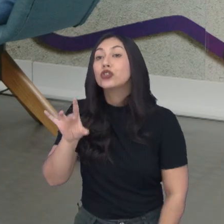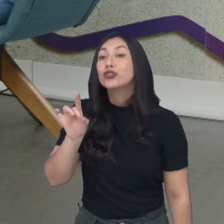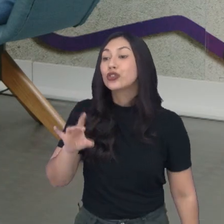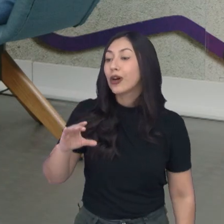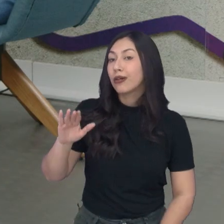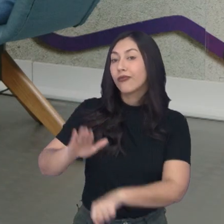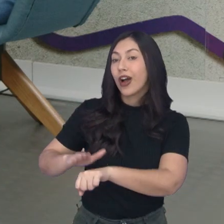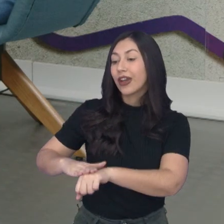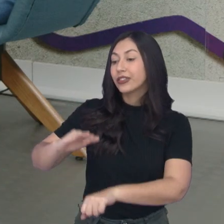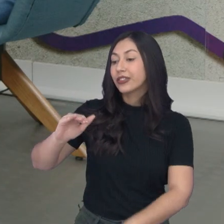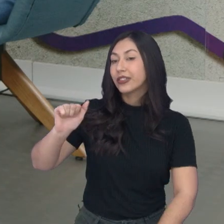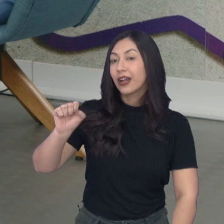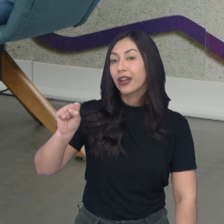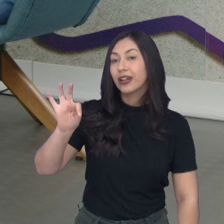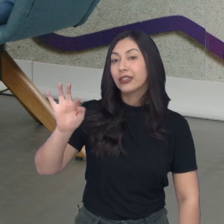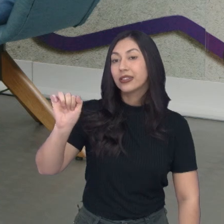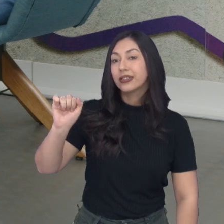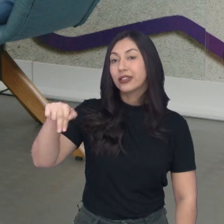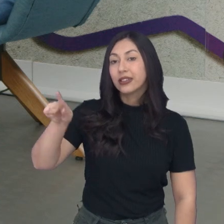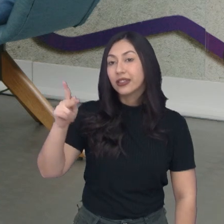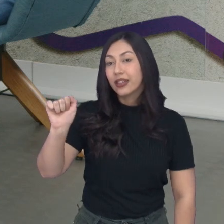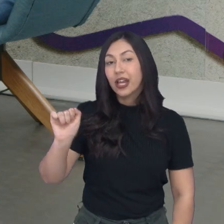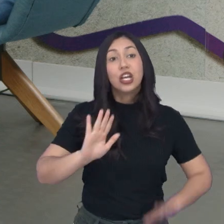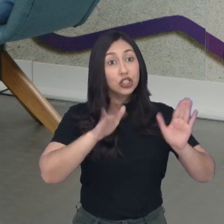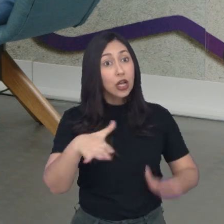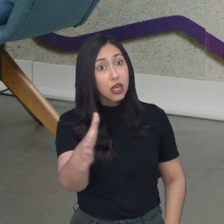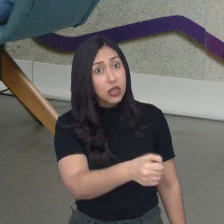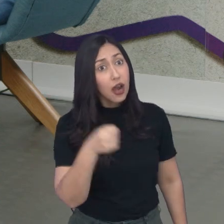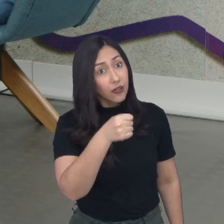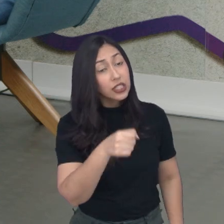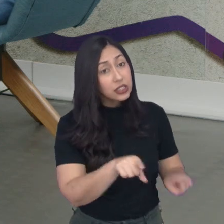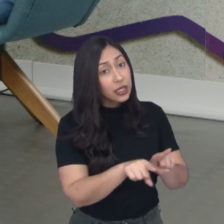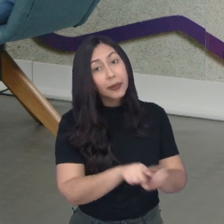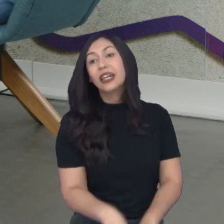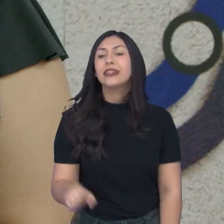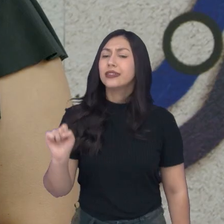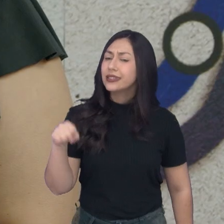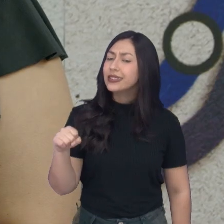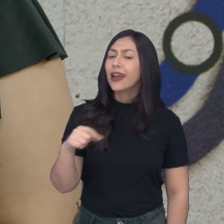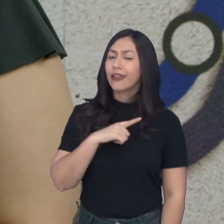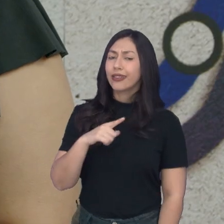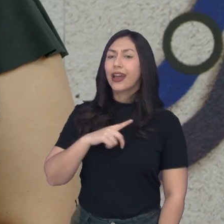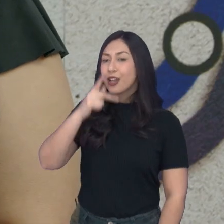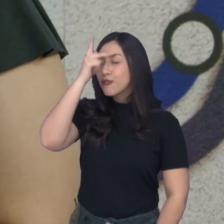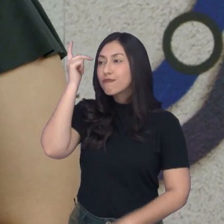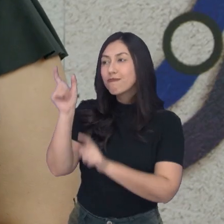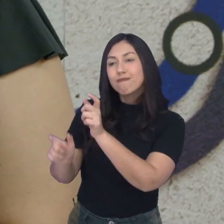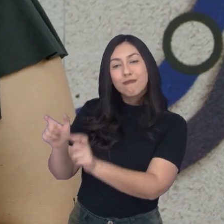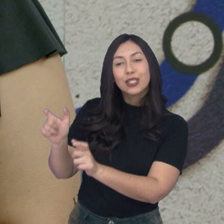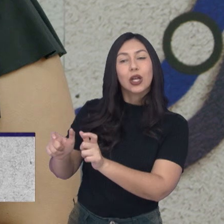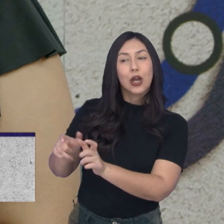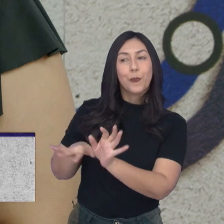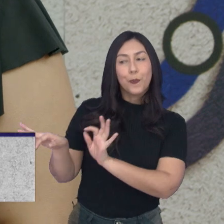só. Já tem cerveja também, né? Cerveja, a gente sempre tem um produtor de uma cervejaria nos